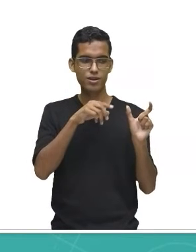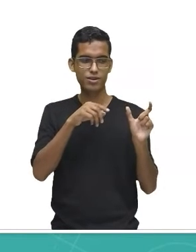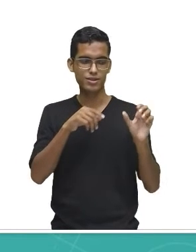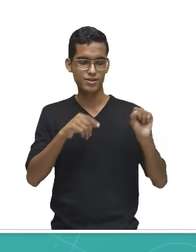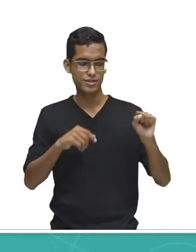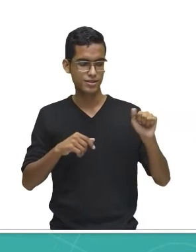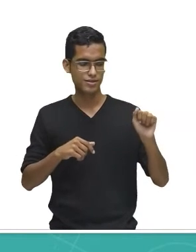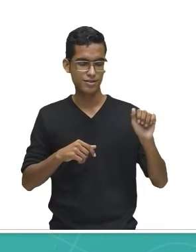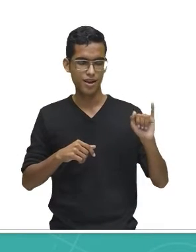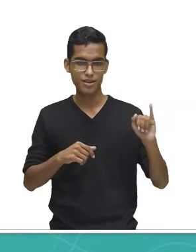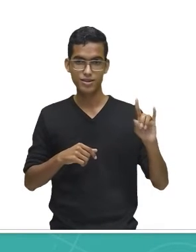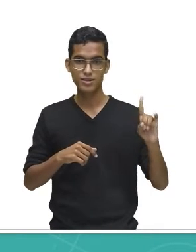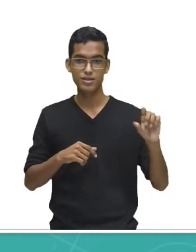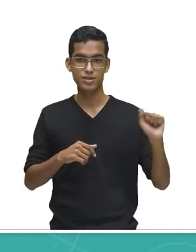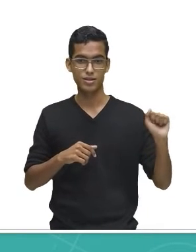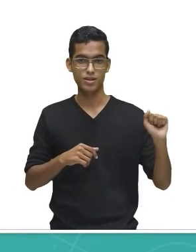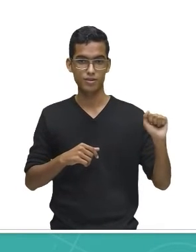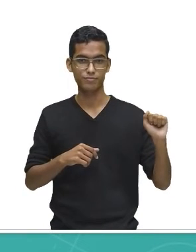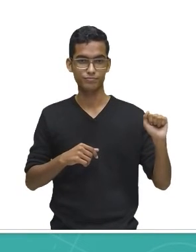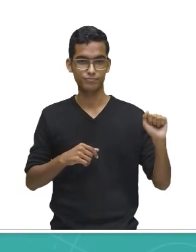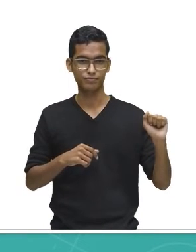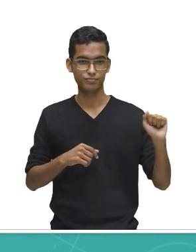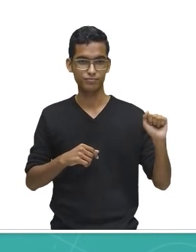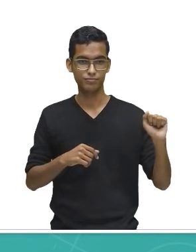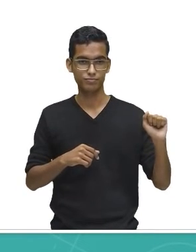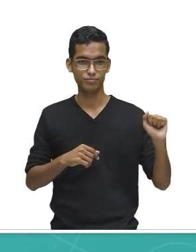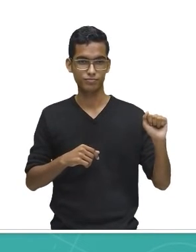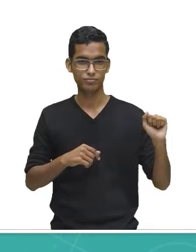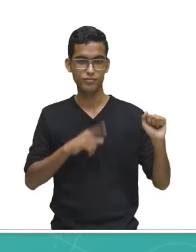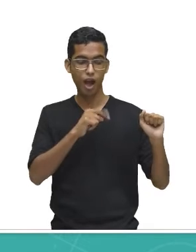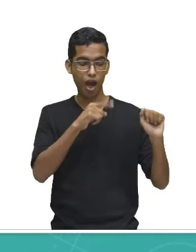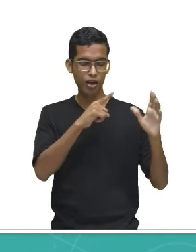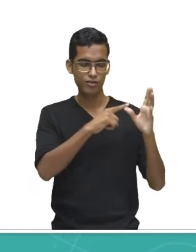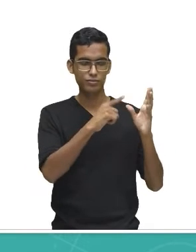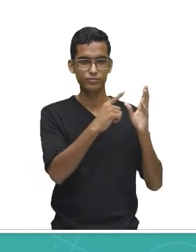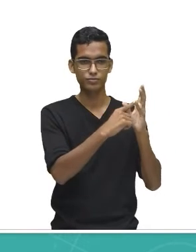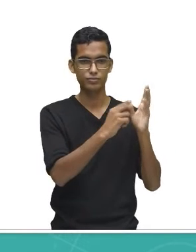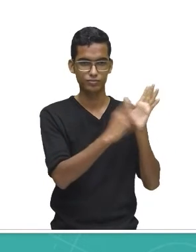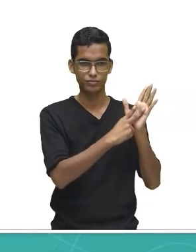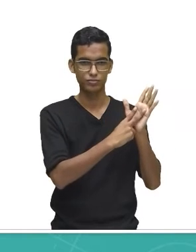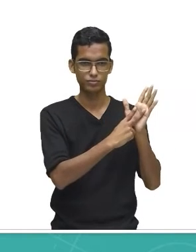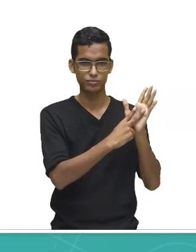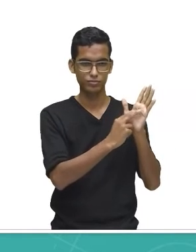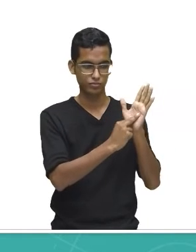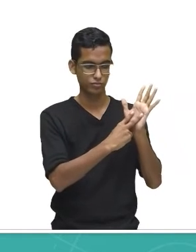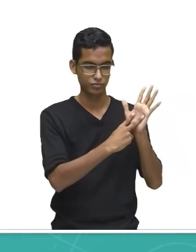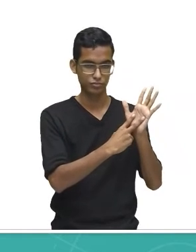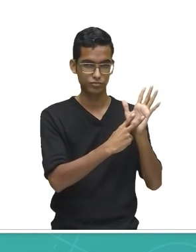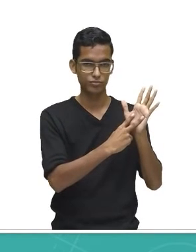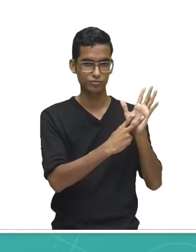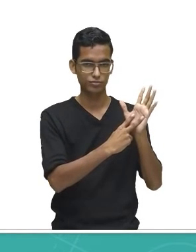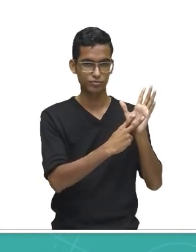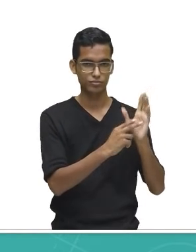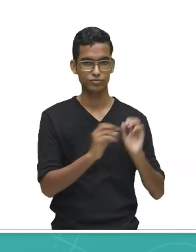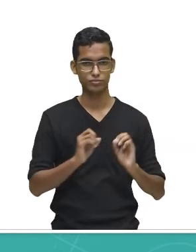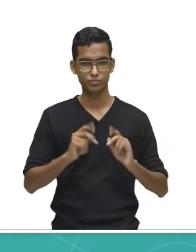né? Saída. É um hiato, eu posso separar, tá bom? Então a gente vai voltar